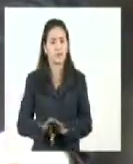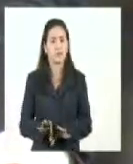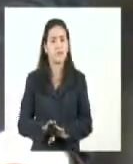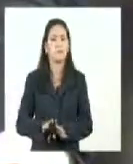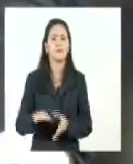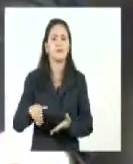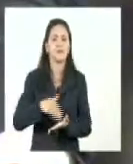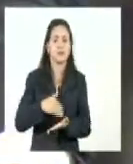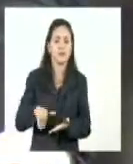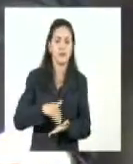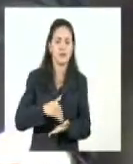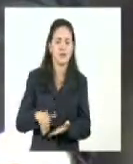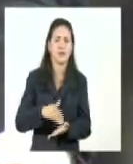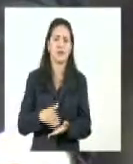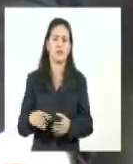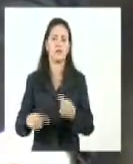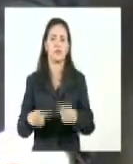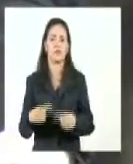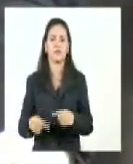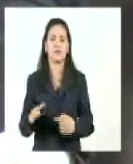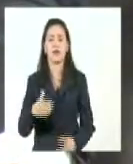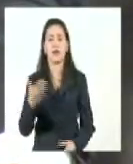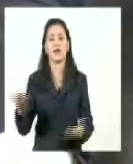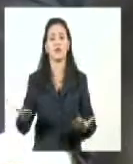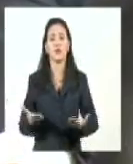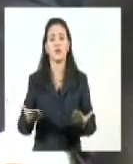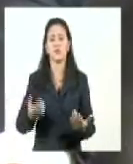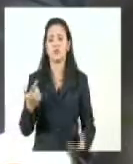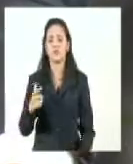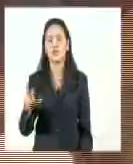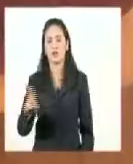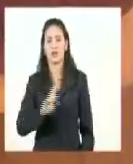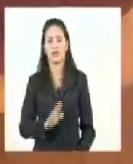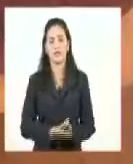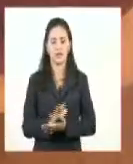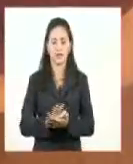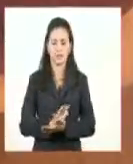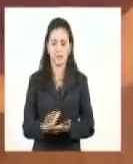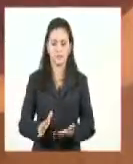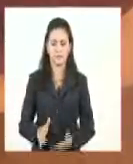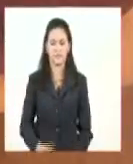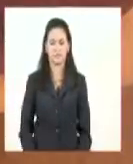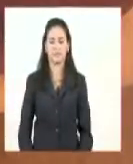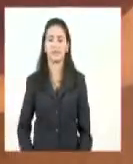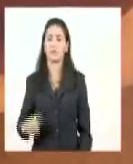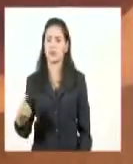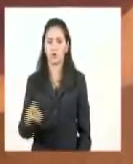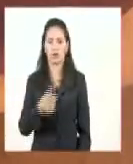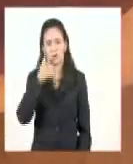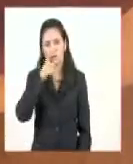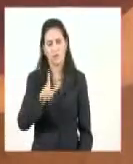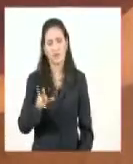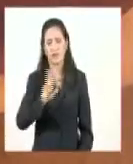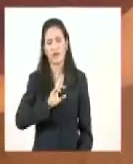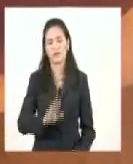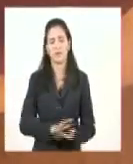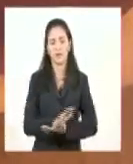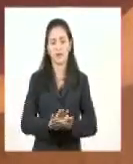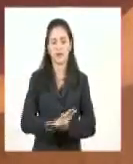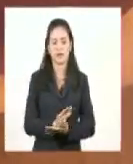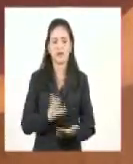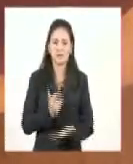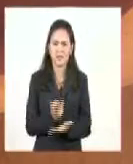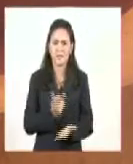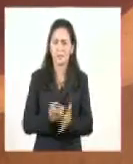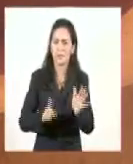Secretaria de Articulação Política, que até hoje a gente não obteve resposta. Muito obrigado, senhora. Nós não conseguimos ter resposta de nada. Todas as nossas